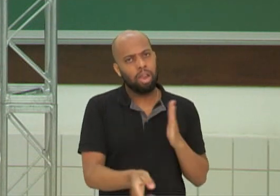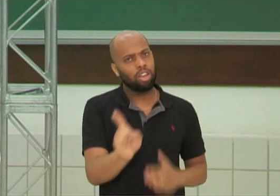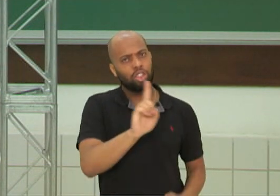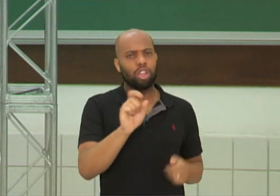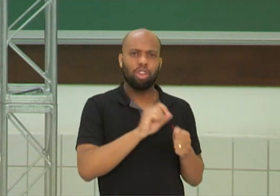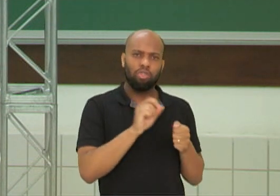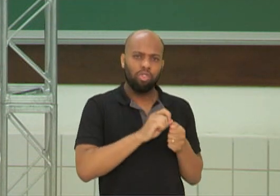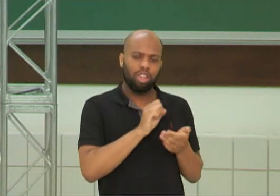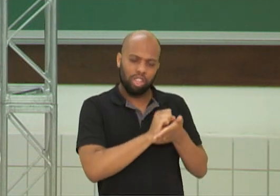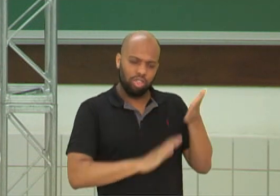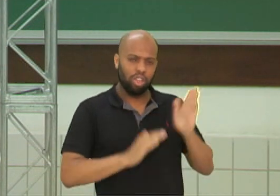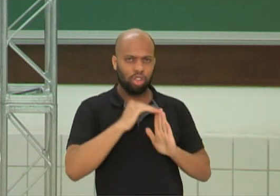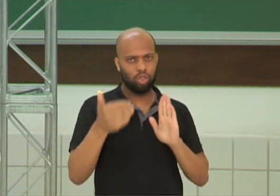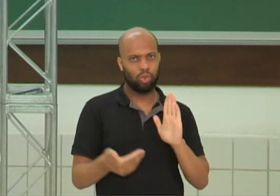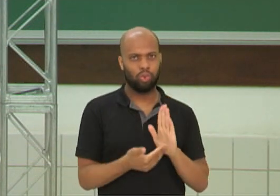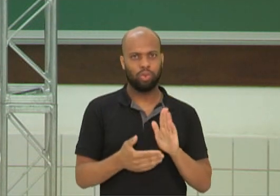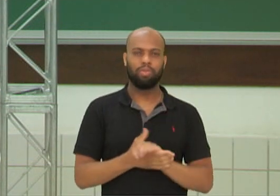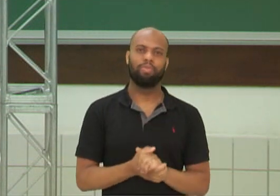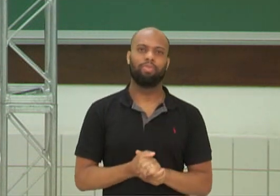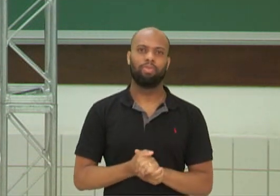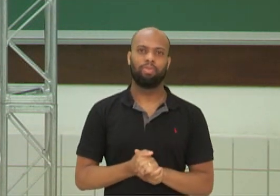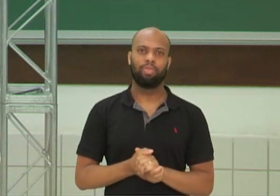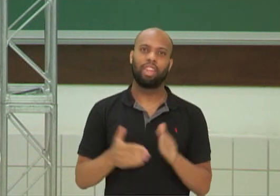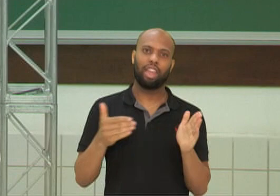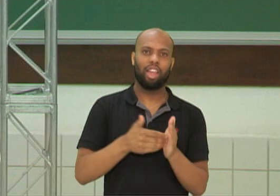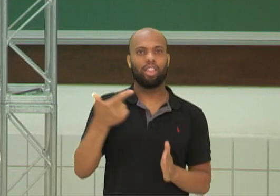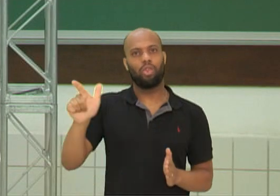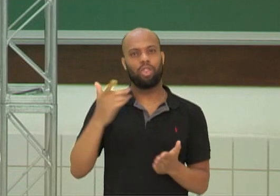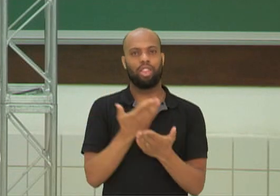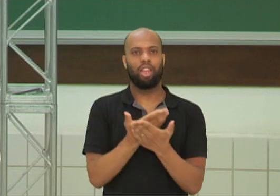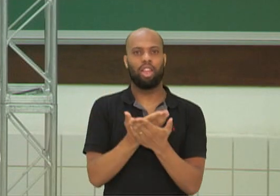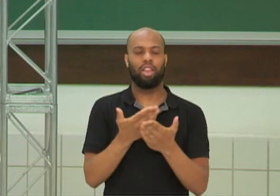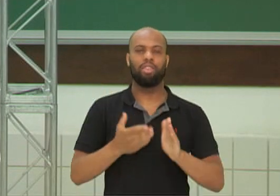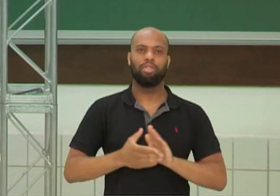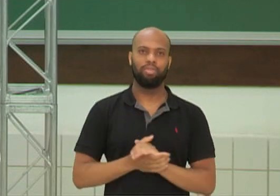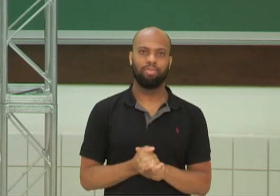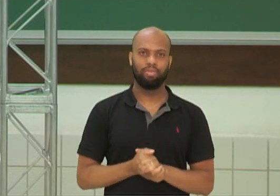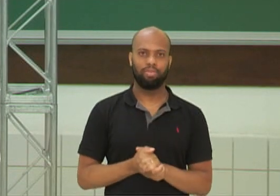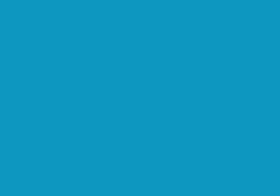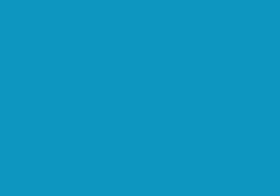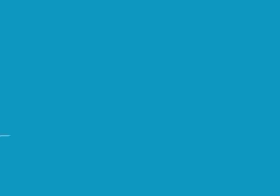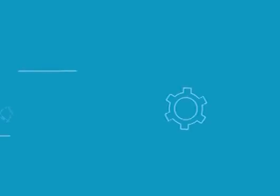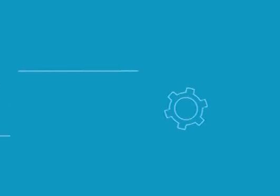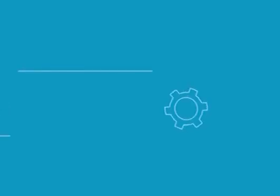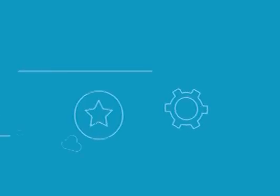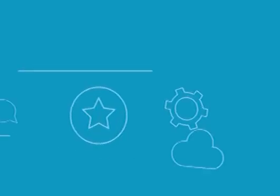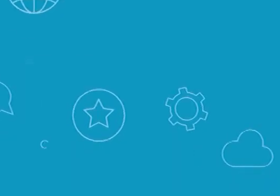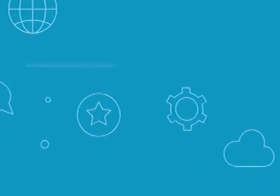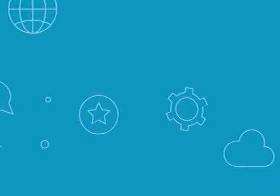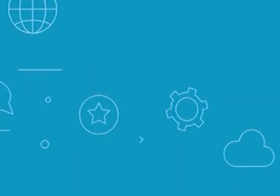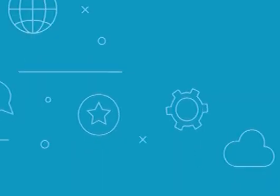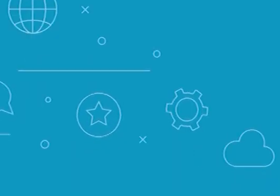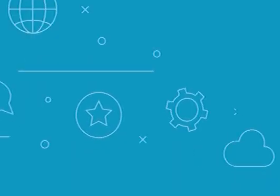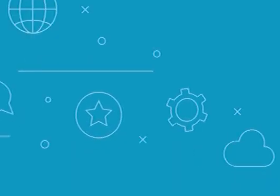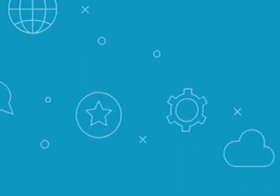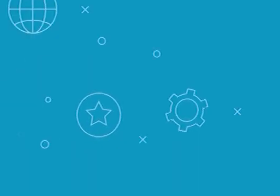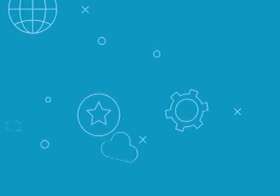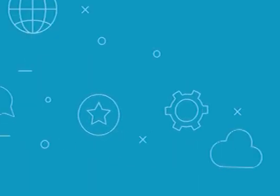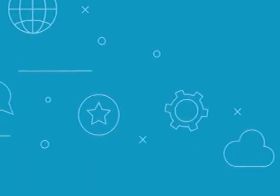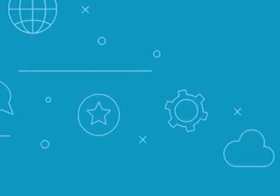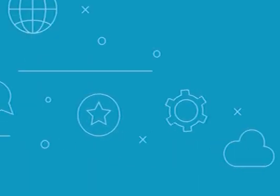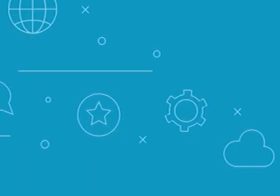fazer todas as suas atividades. Até breve.